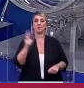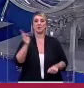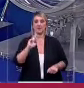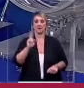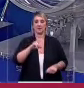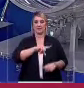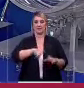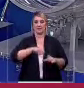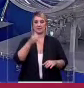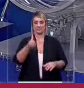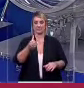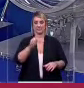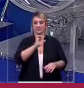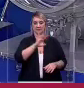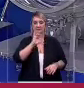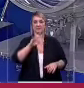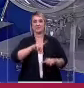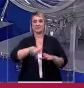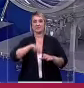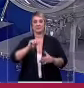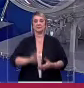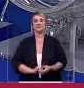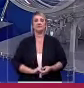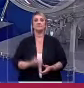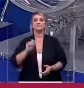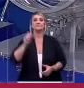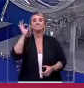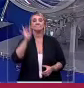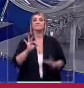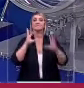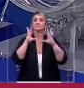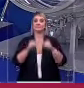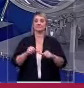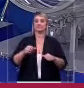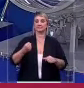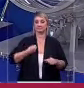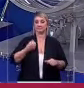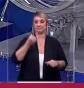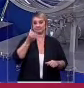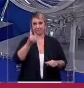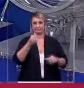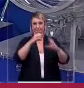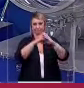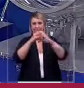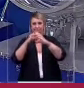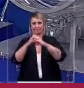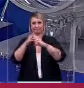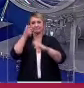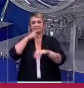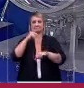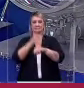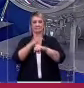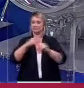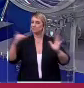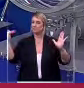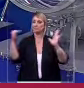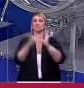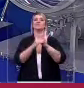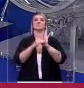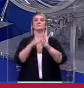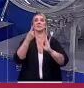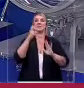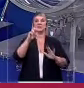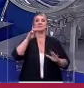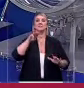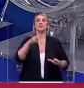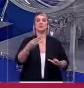Serão sorteados 6 números em cada um dos sorteios. Quem acertar todos os 6 números no primeiro sorteio leva o prêmio máximo de